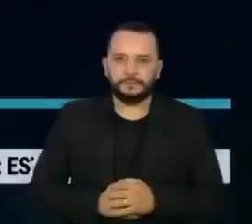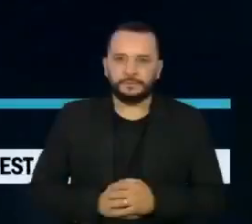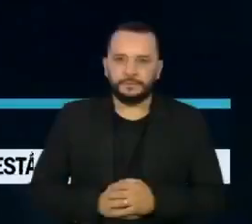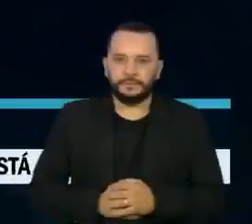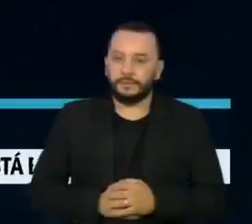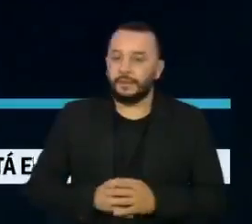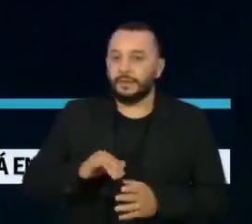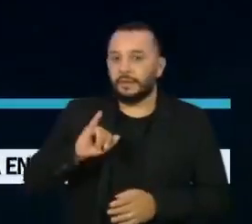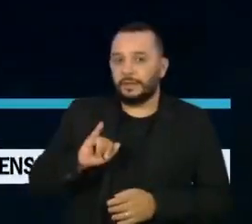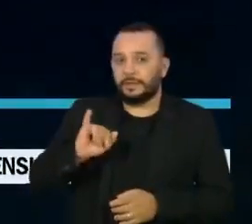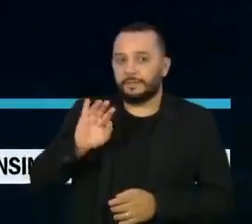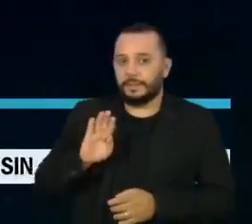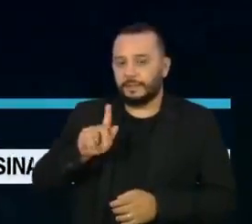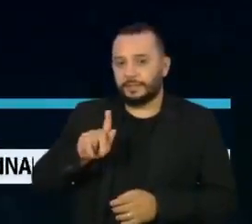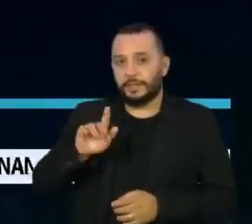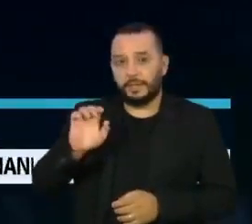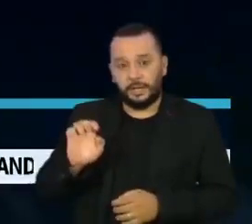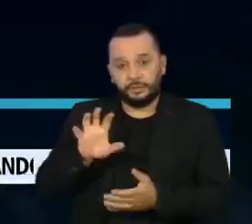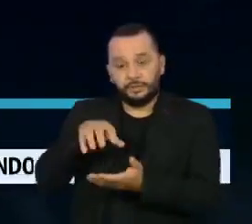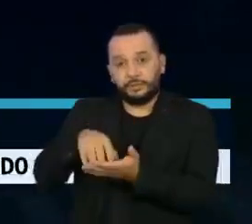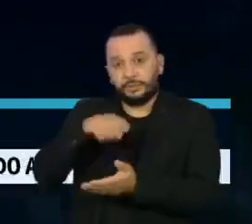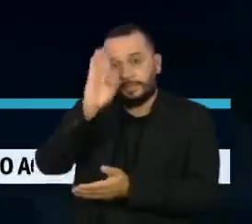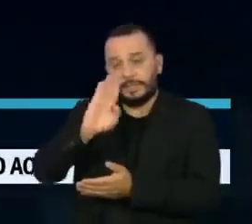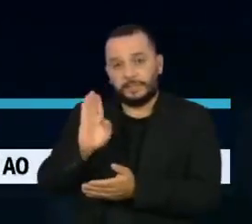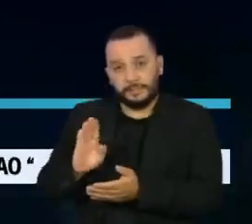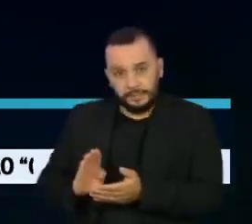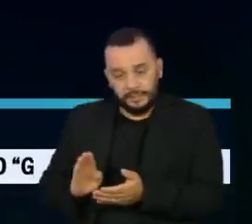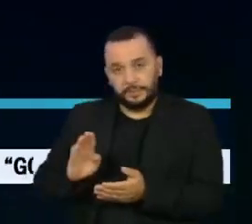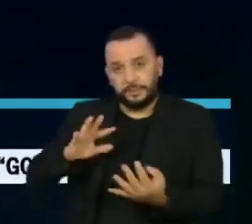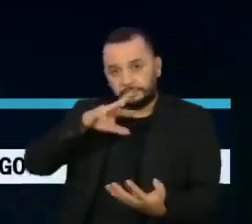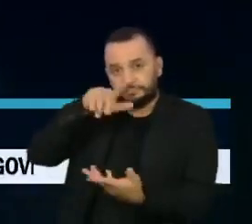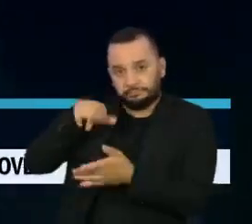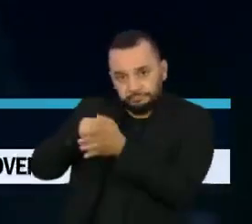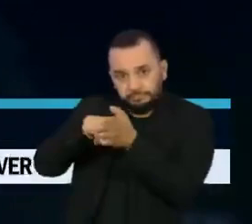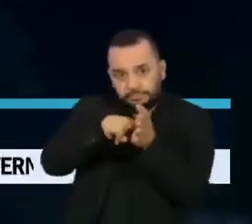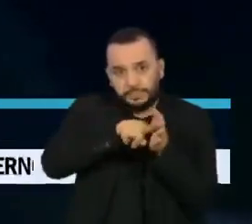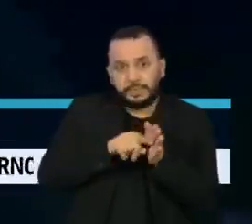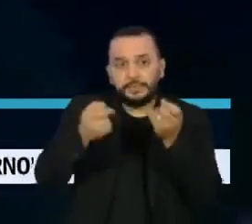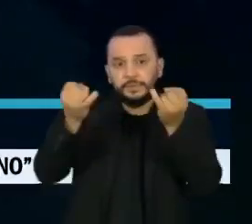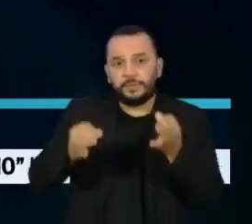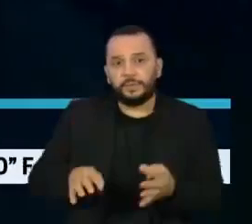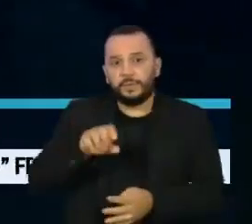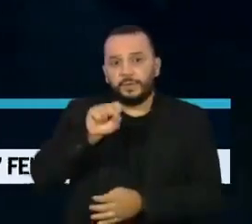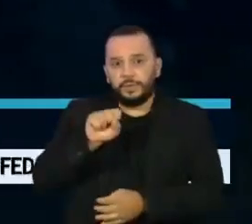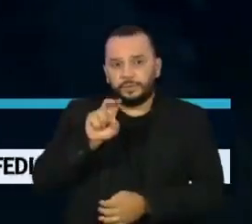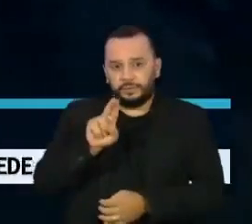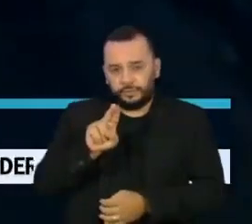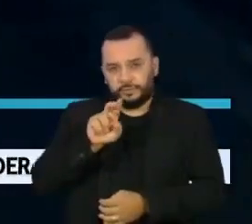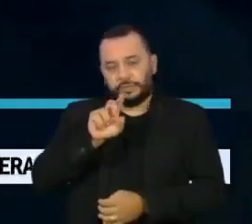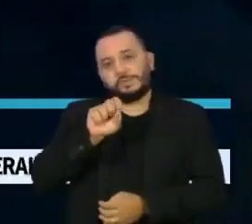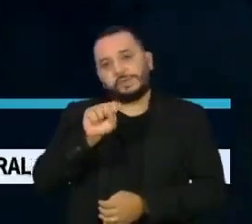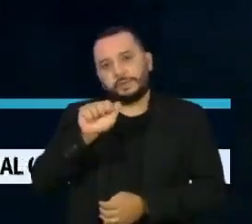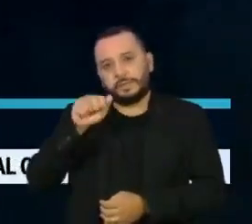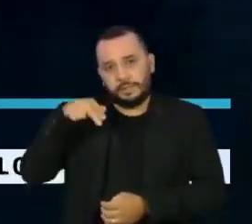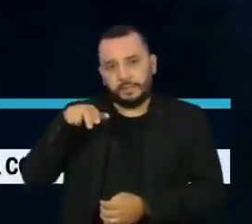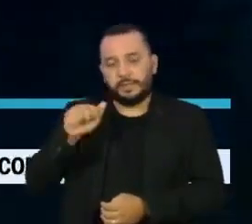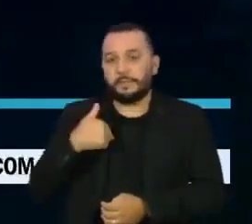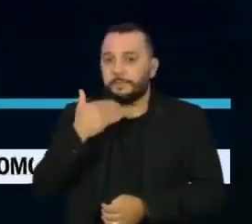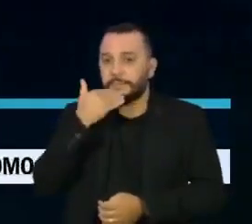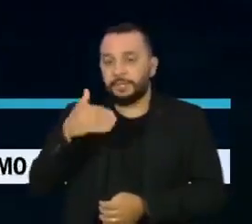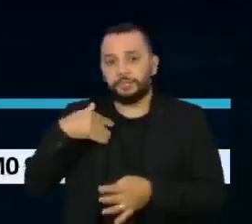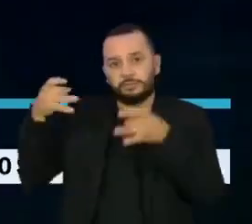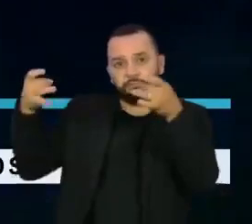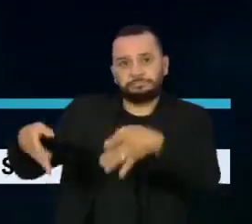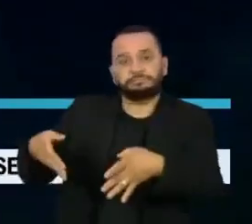eu fui beijar Instituto Brasileiro de geografia e estatística informou hoje que Susana Cordeiro guerra pediu demissão da presidência do órgão